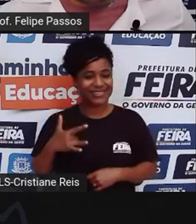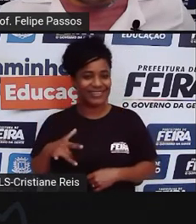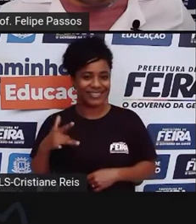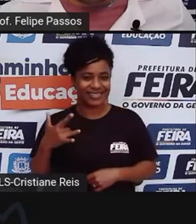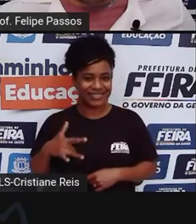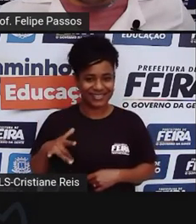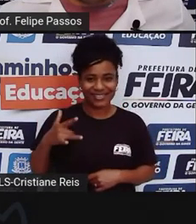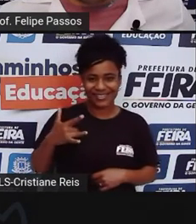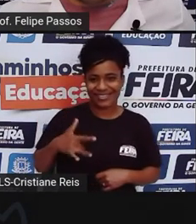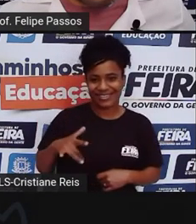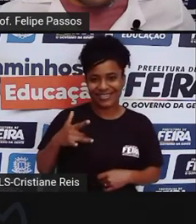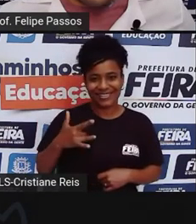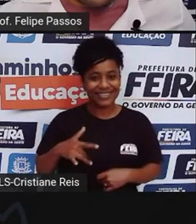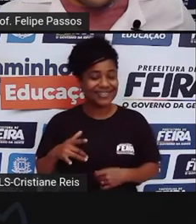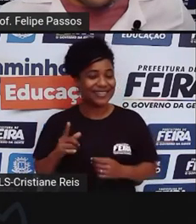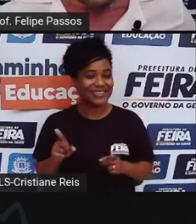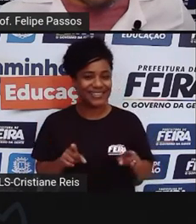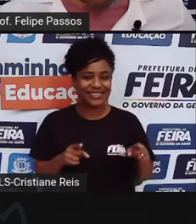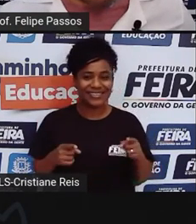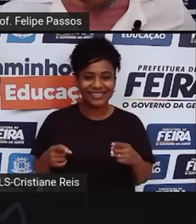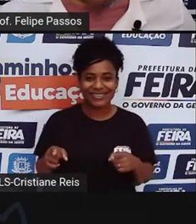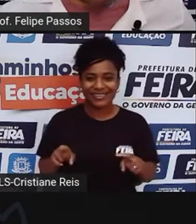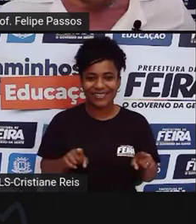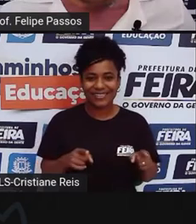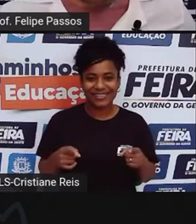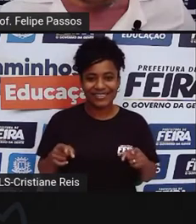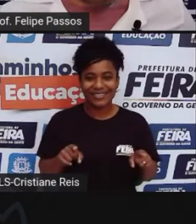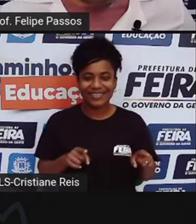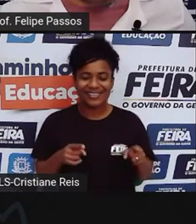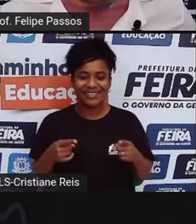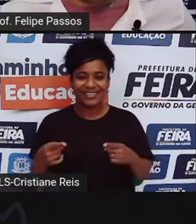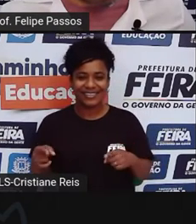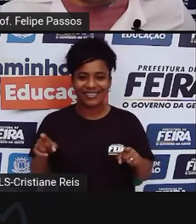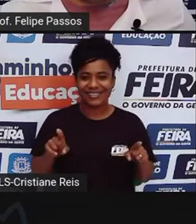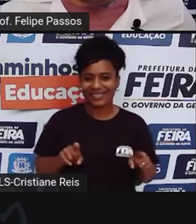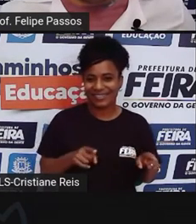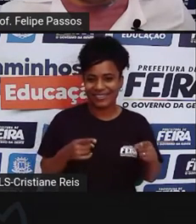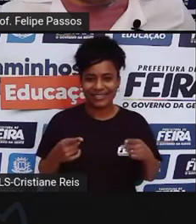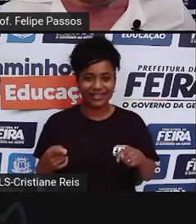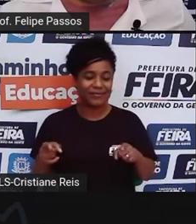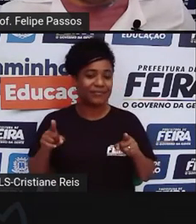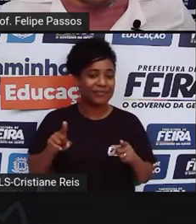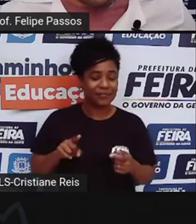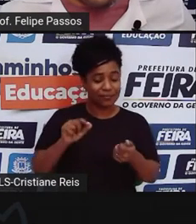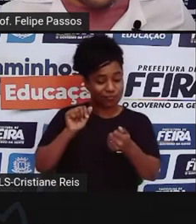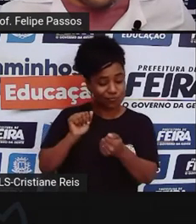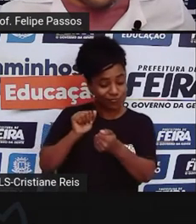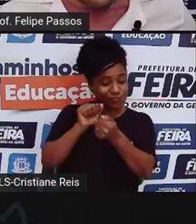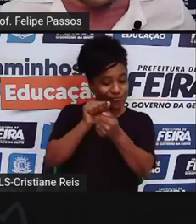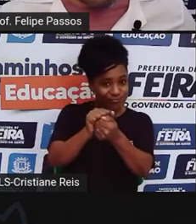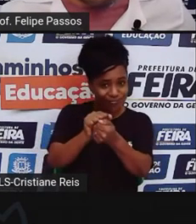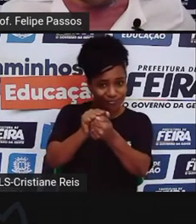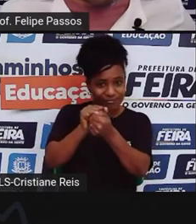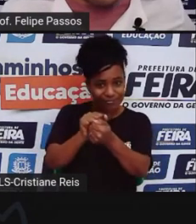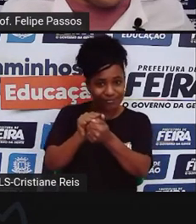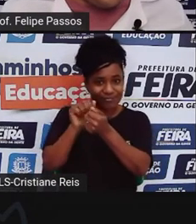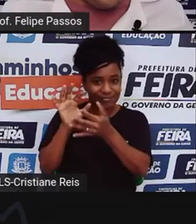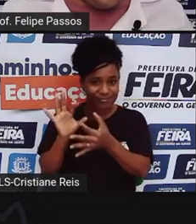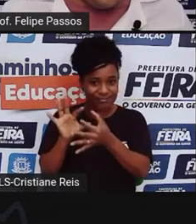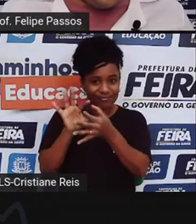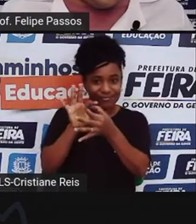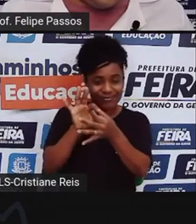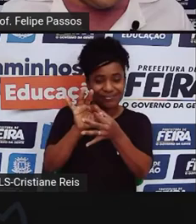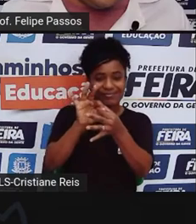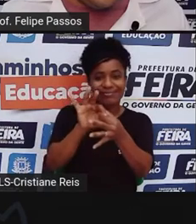andar para trás, pois me está contigo. E Fá vai